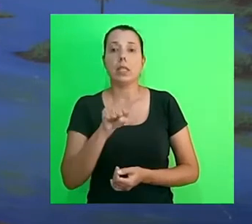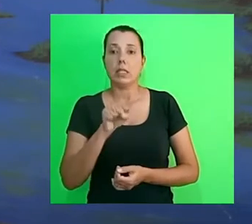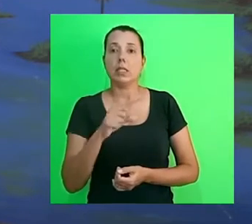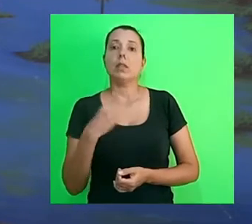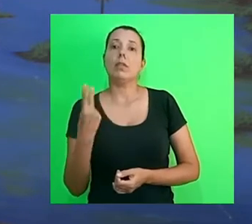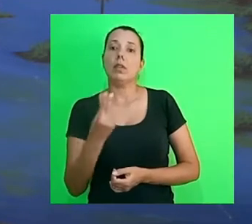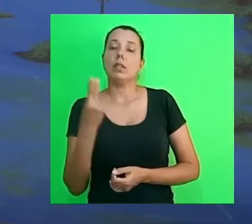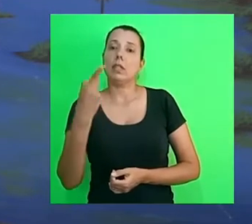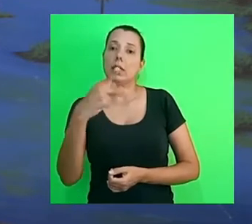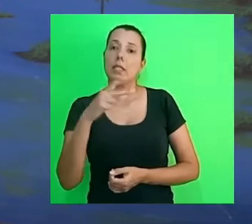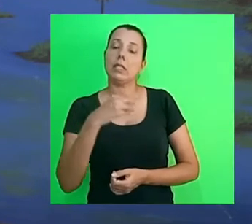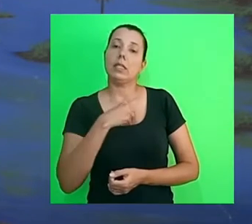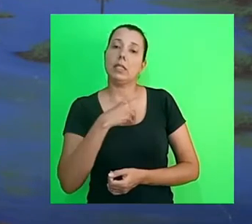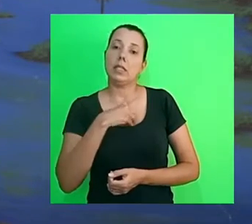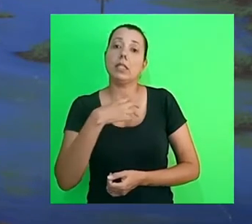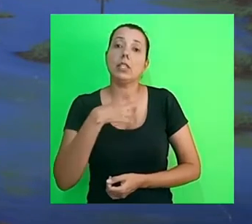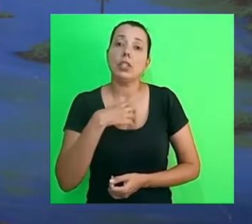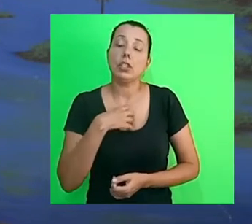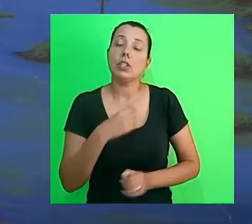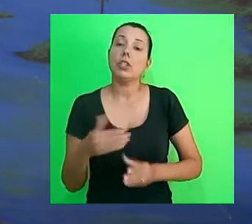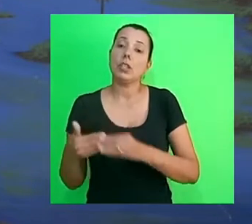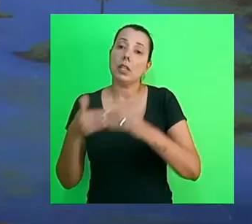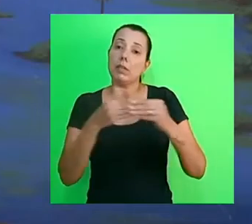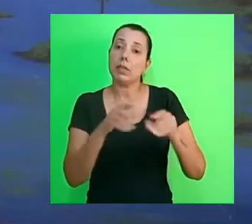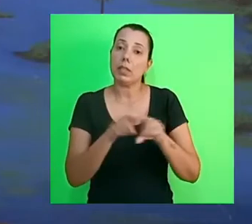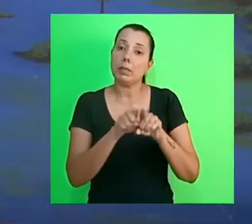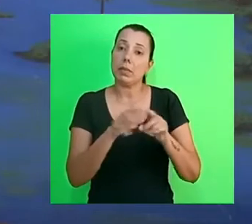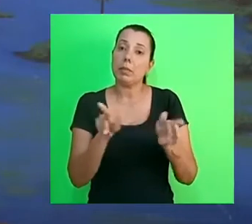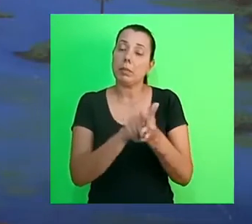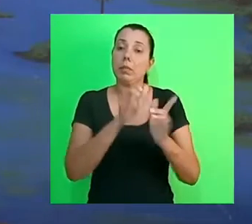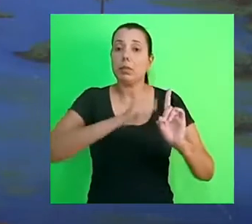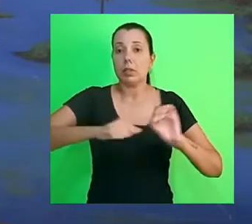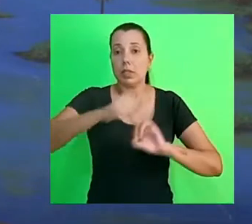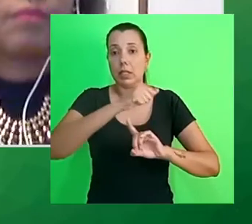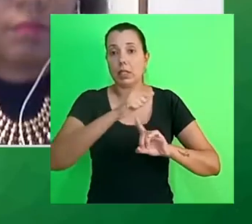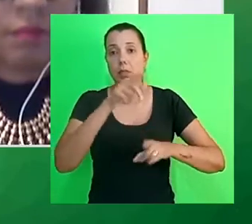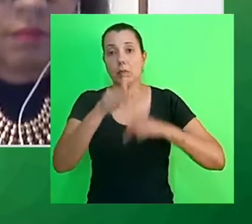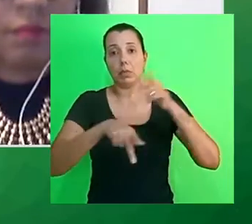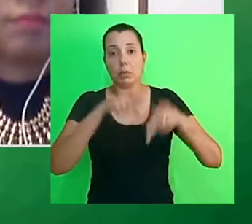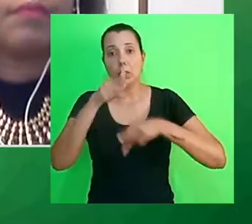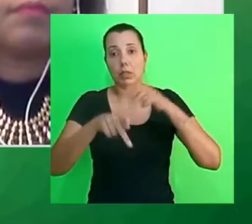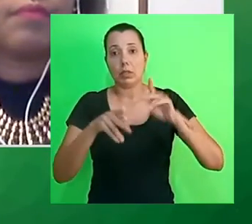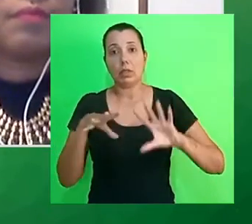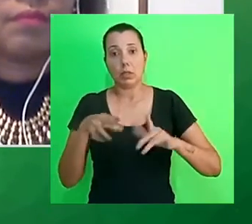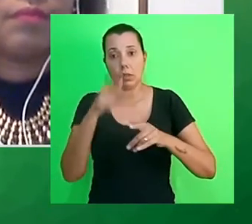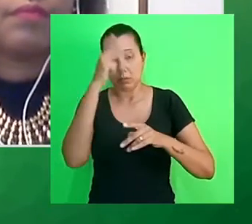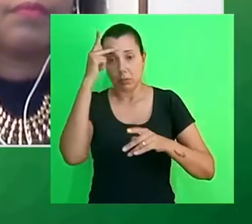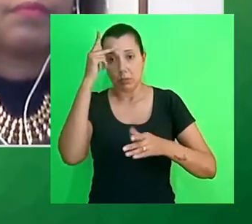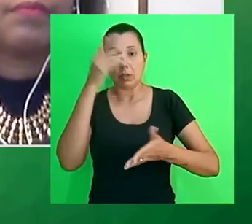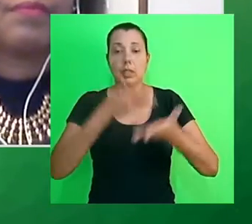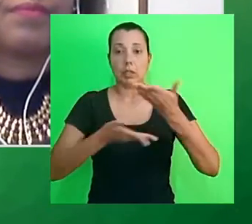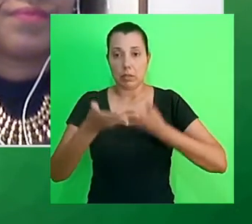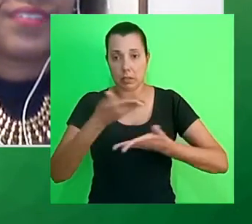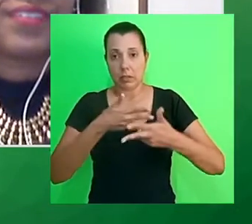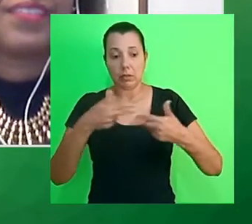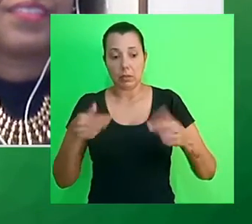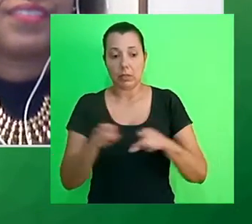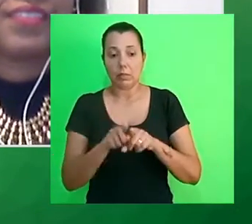problema da violência contra as mulheres não é só um problema das mulheres, é um problema de uma sociedade inteira. Então, qual a importância